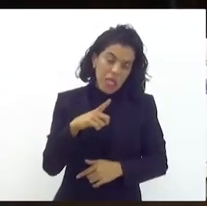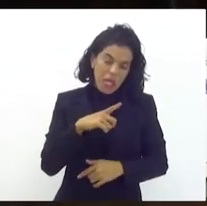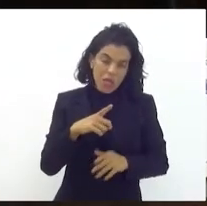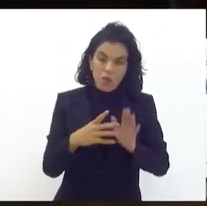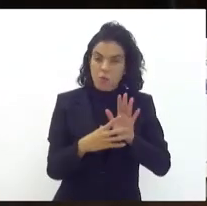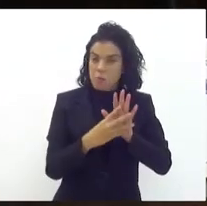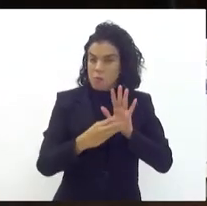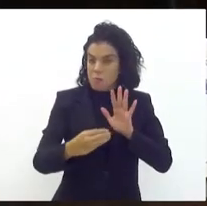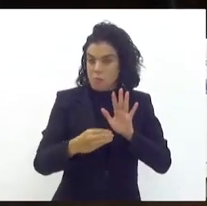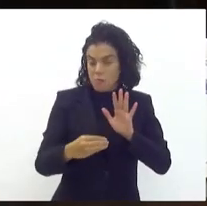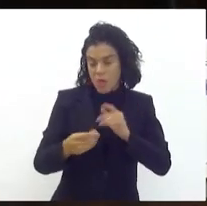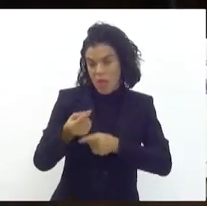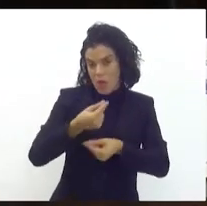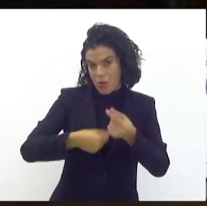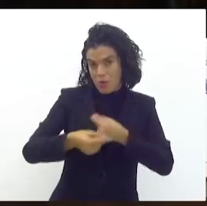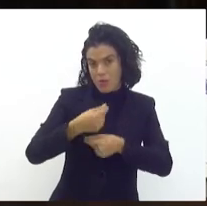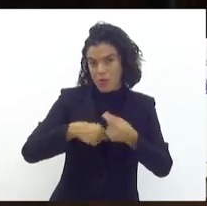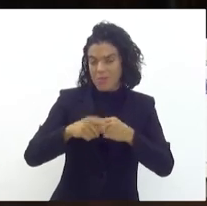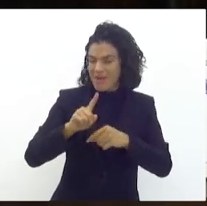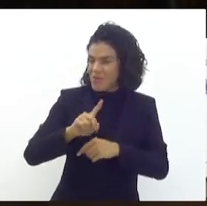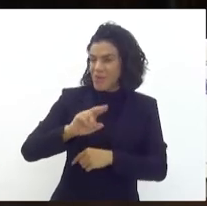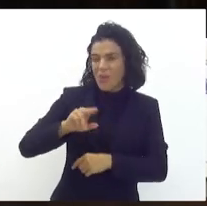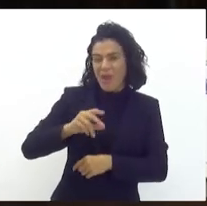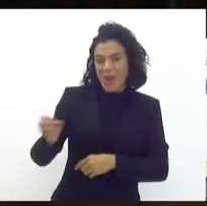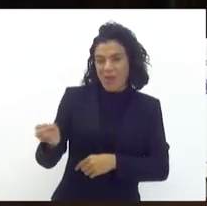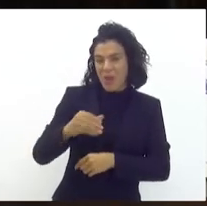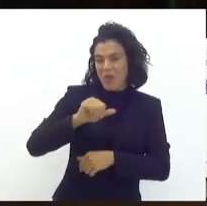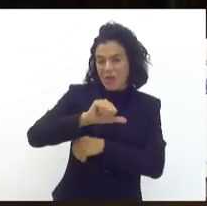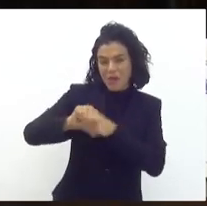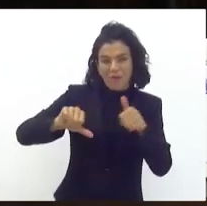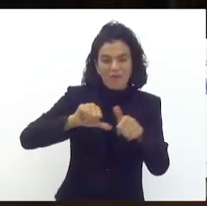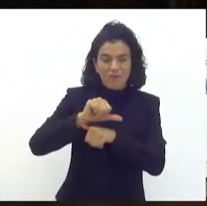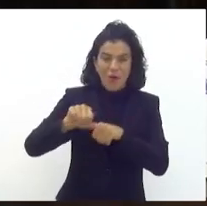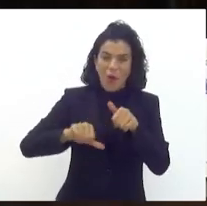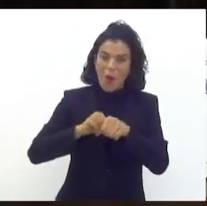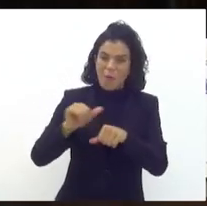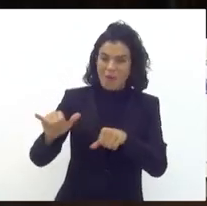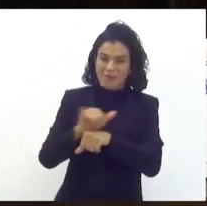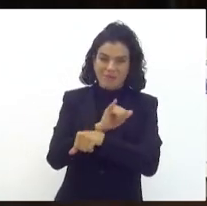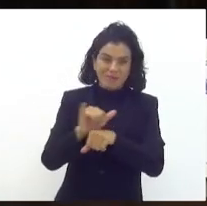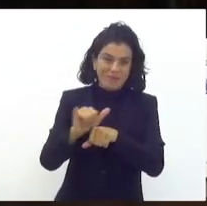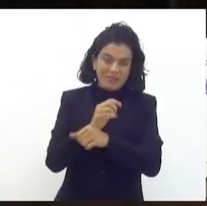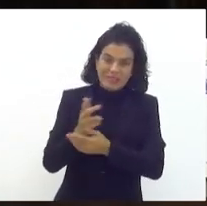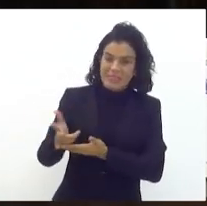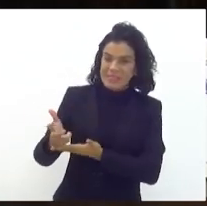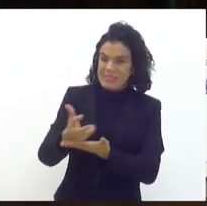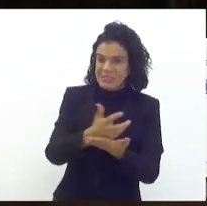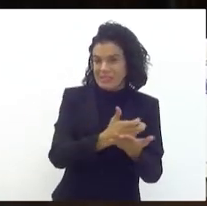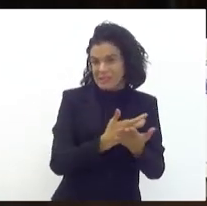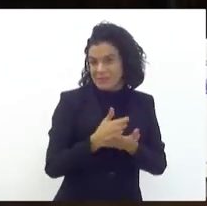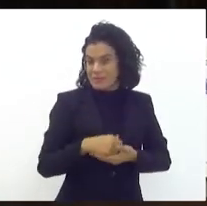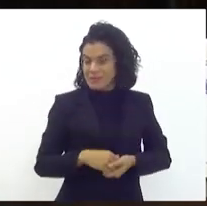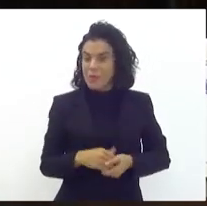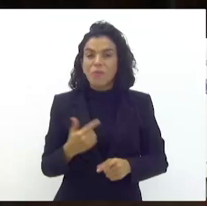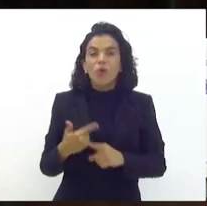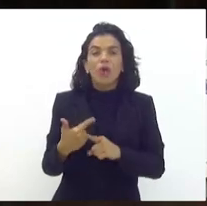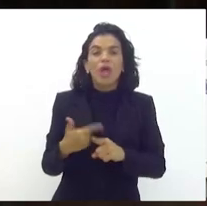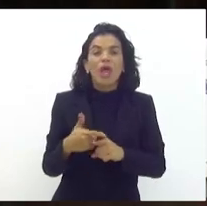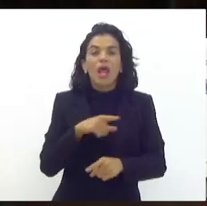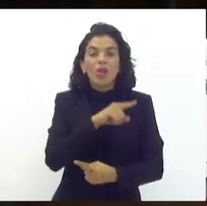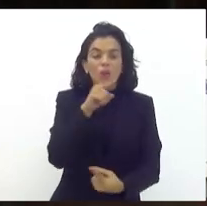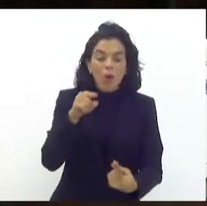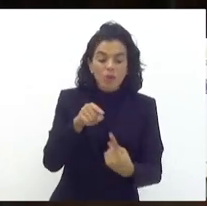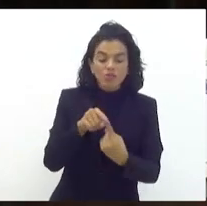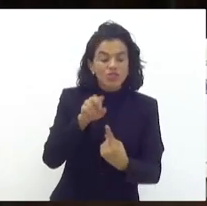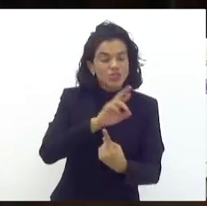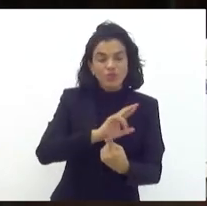ele sozinho não é uma reforma tributária porque não ataca o Ponto Central que é você desonerar